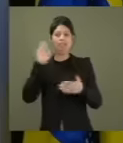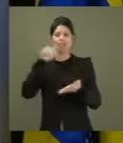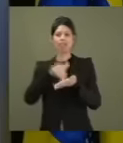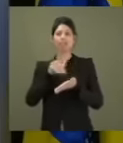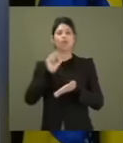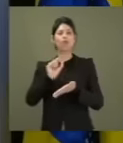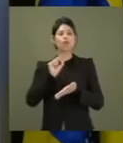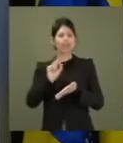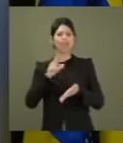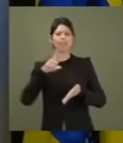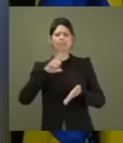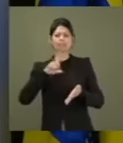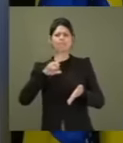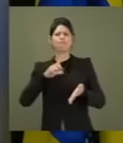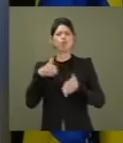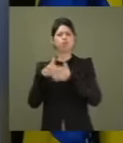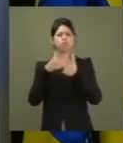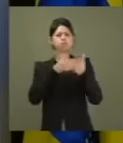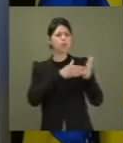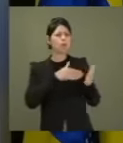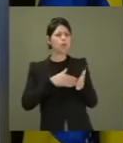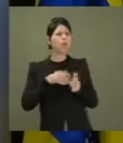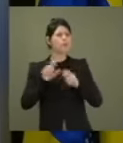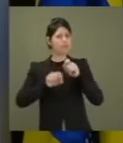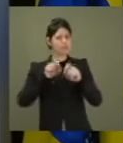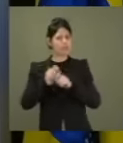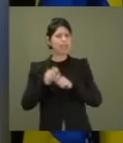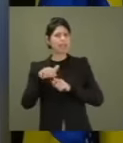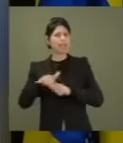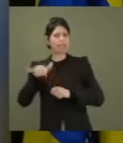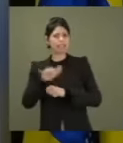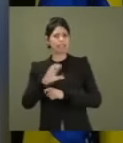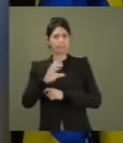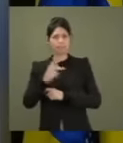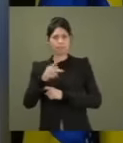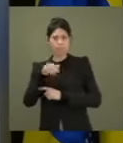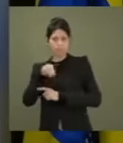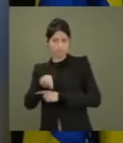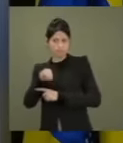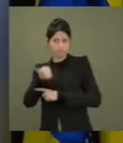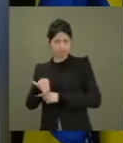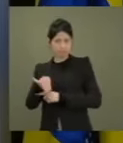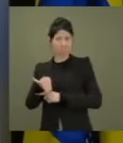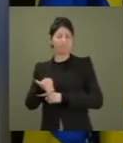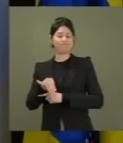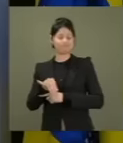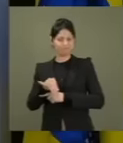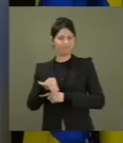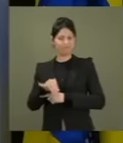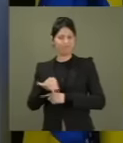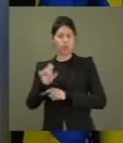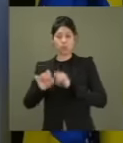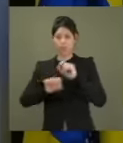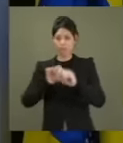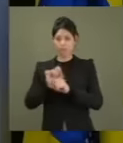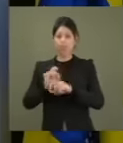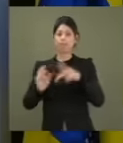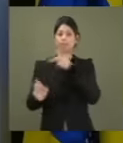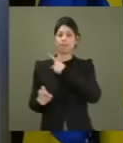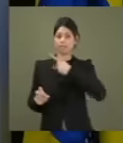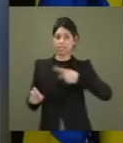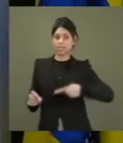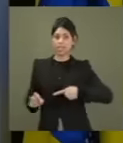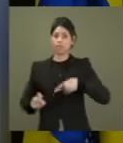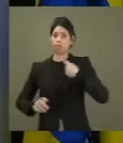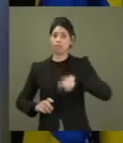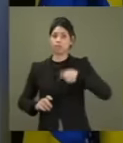houve uma blindagem da cúpula daquela CPMI. Então, senhor presidente, ainda há tempo do governo